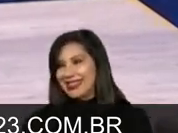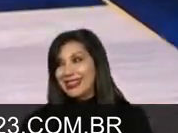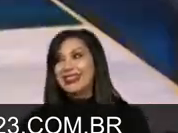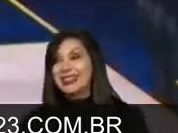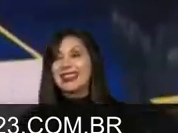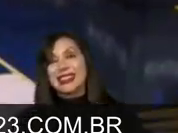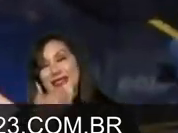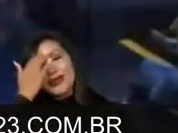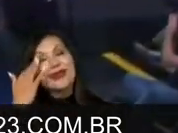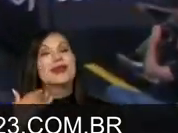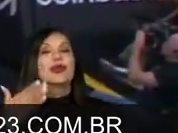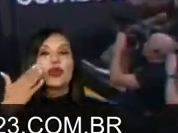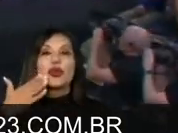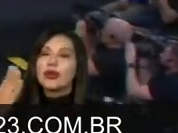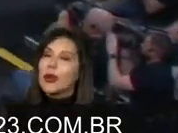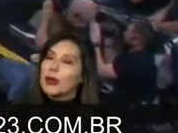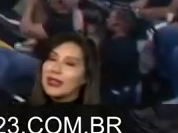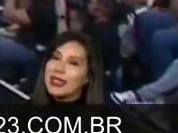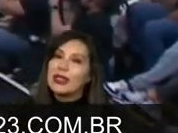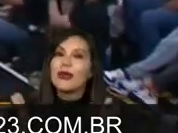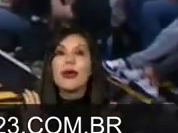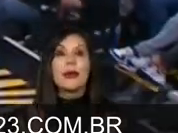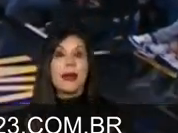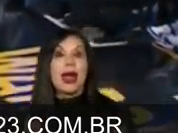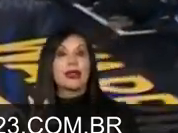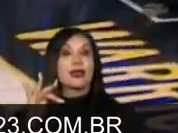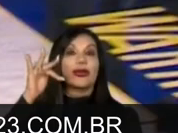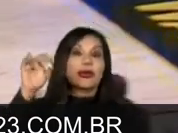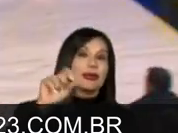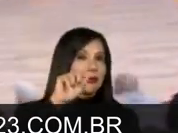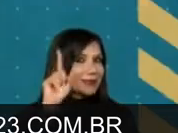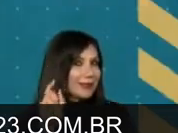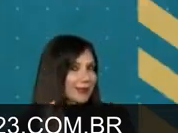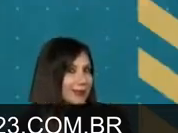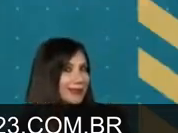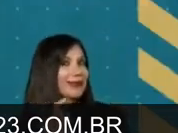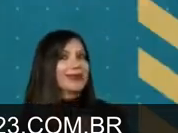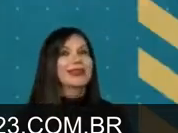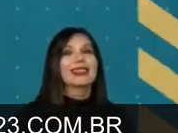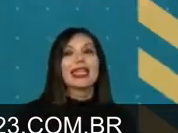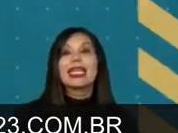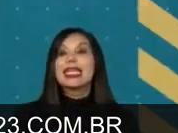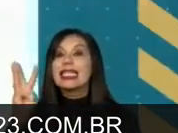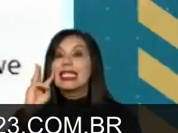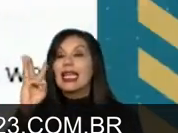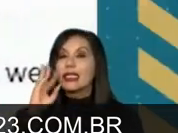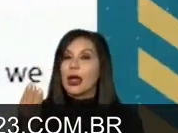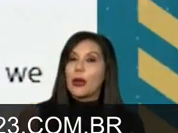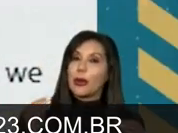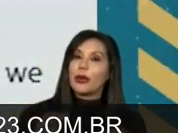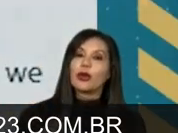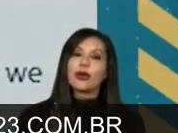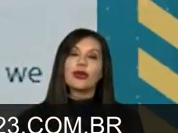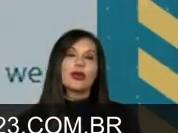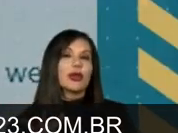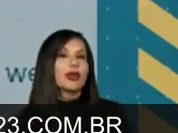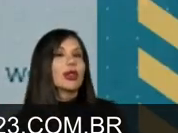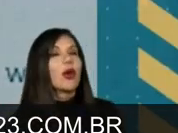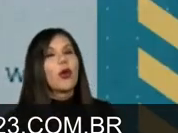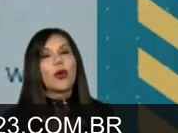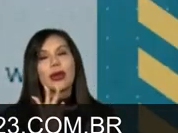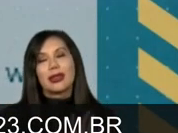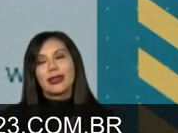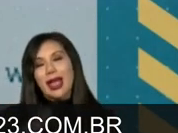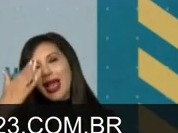As palavras são um incentivo, mas o futuro ainda é incerto. Nessa terça, ele postou nas redes sociais um texto